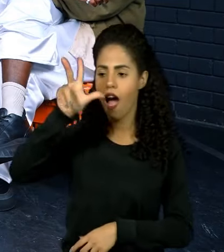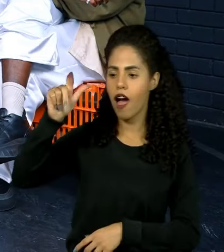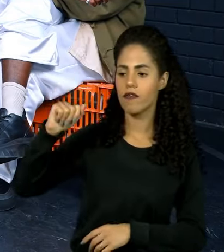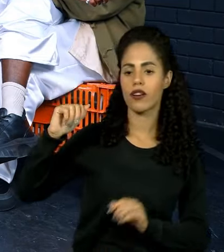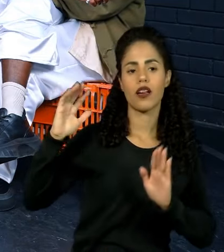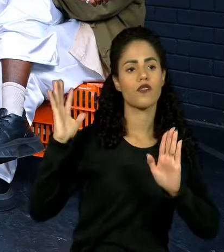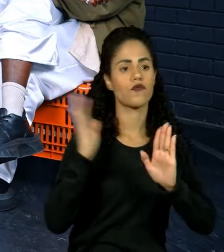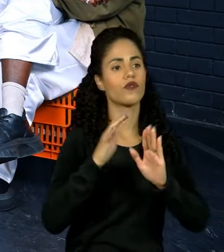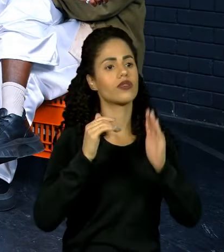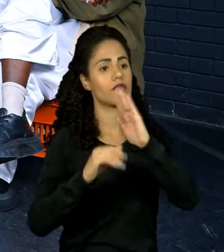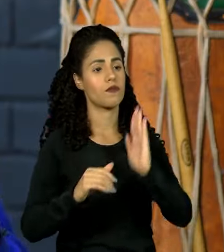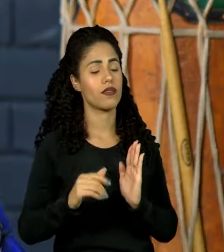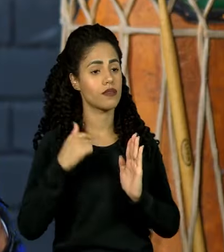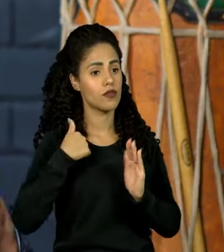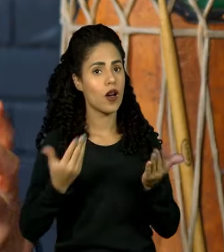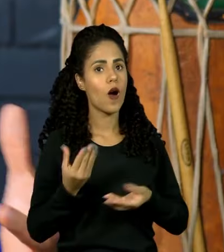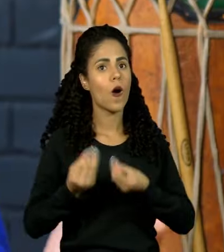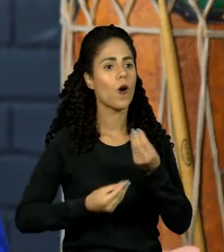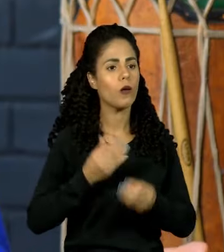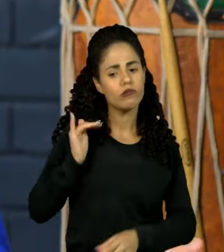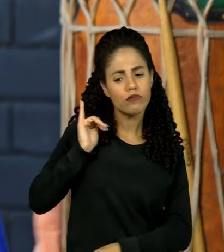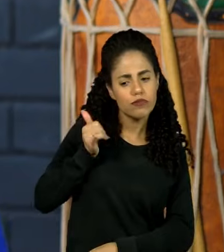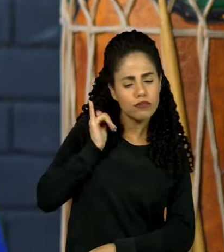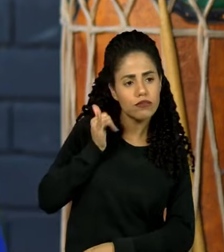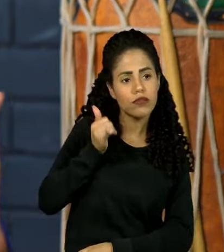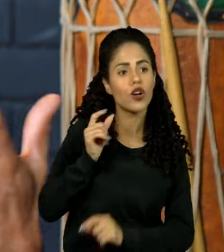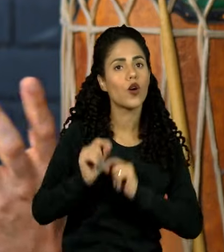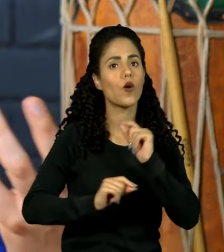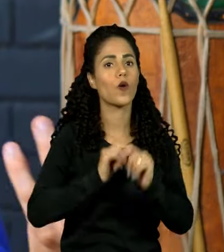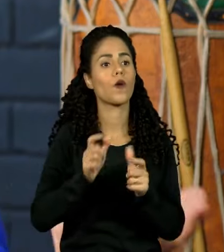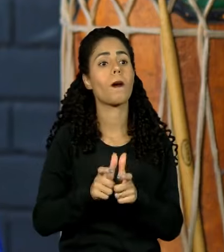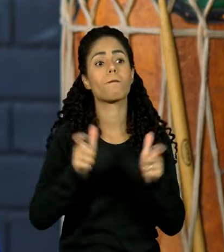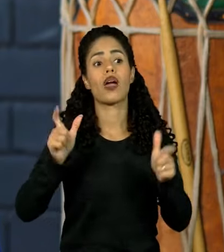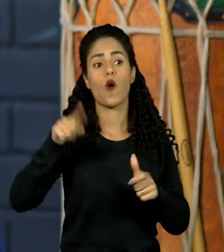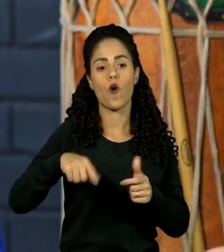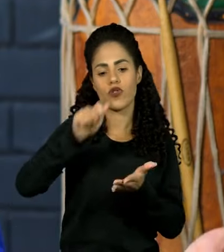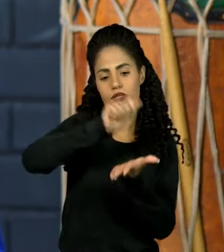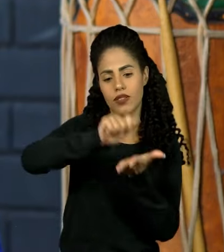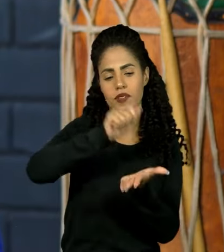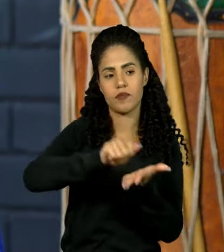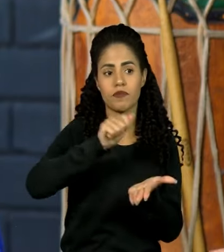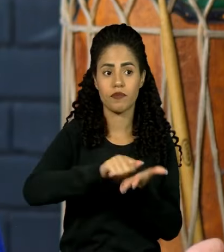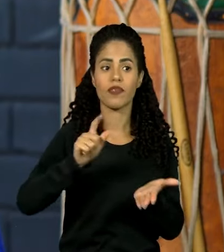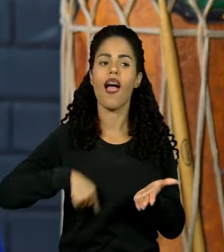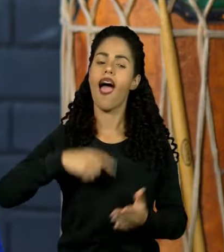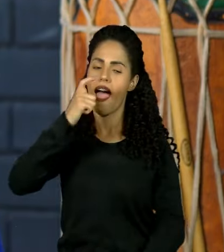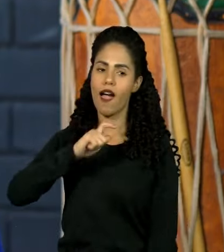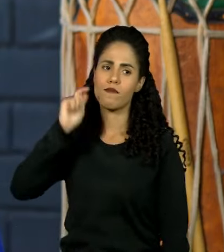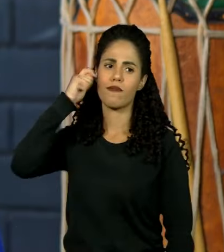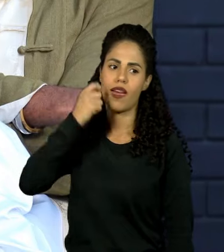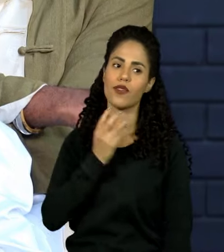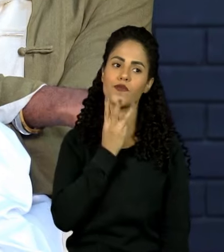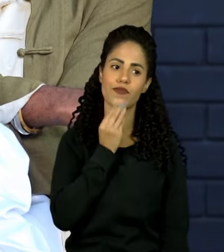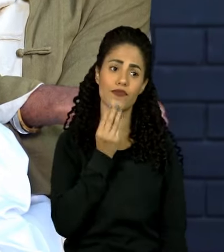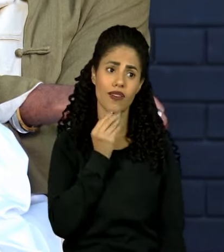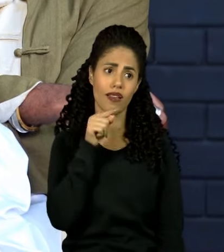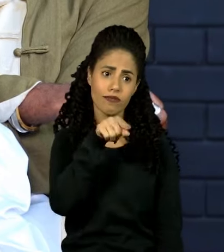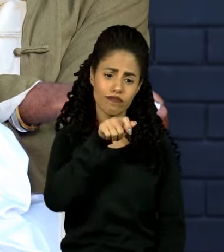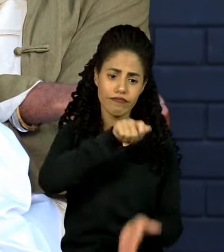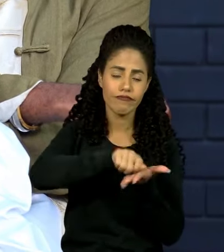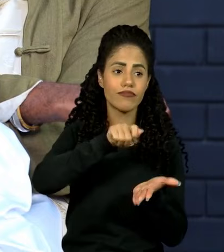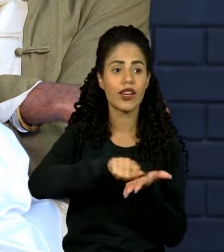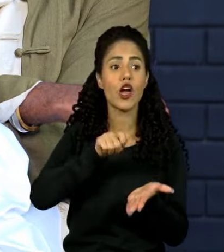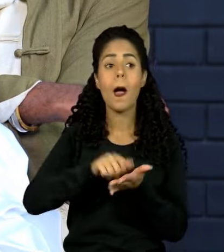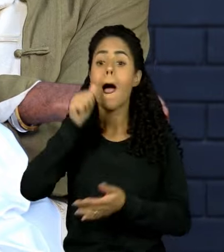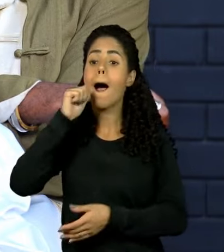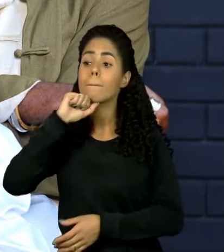Brasil nas suas contações de histórias sem nos esquecermos que o maior de nossos escritores é negro Machado de Assis né que tinha uma mãe